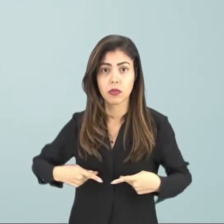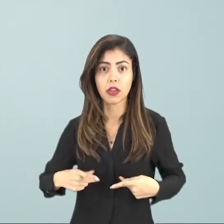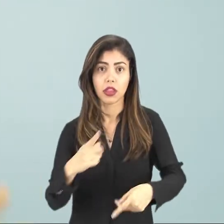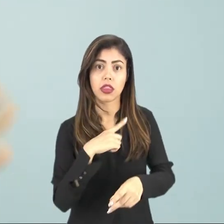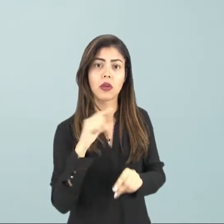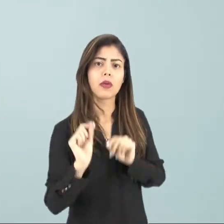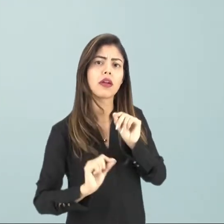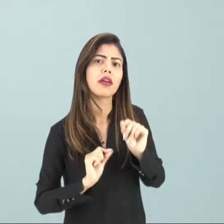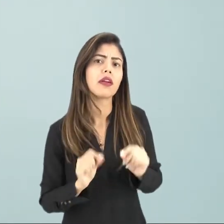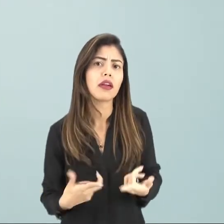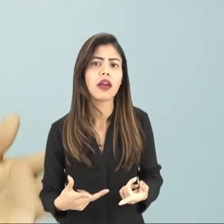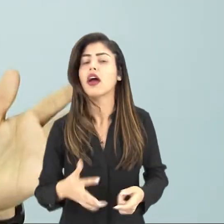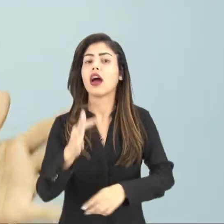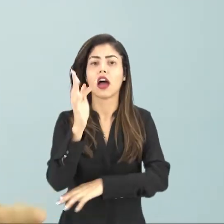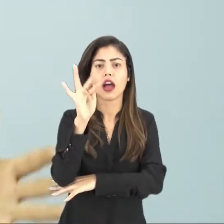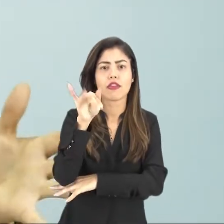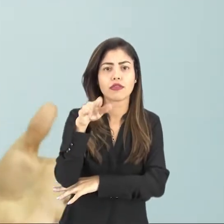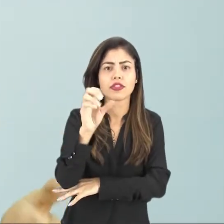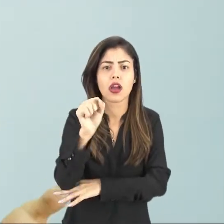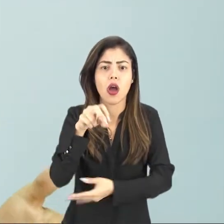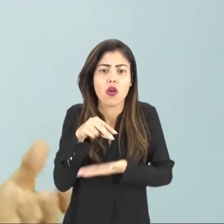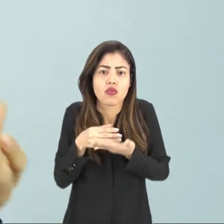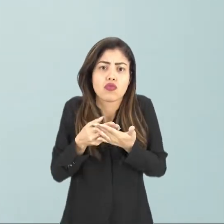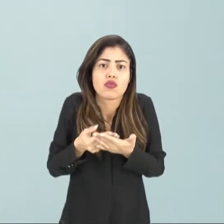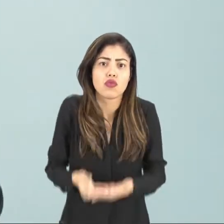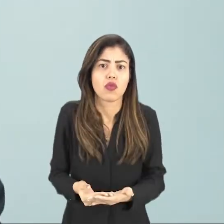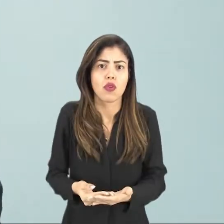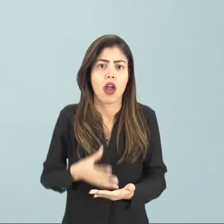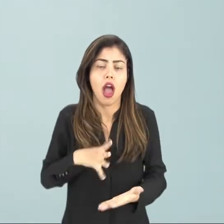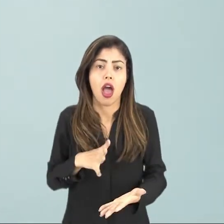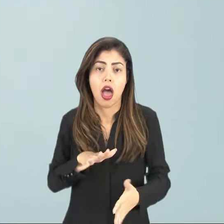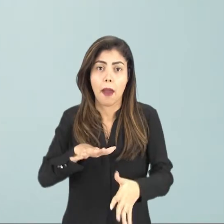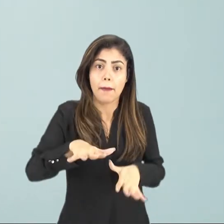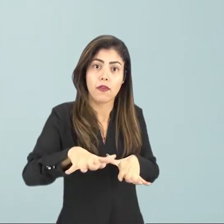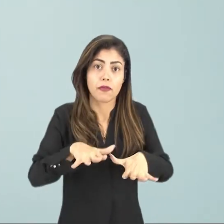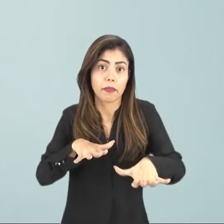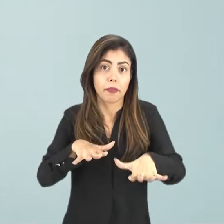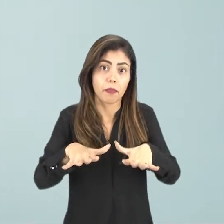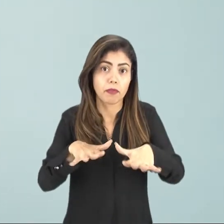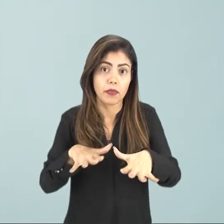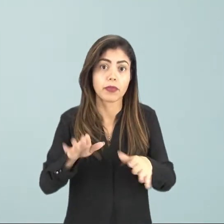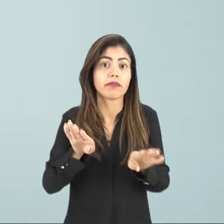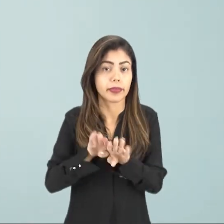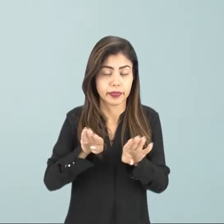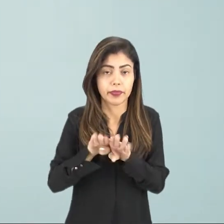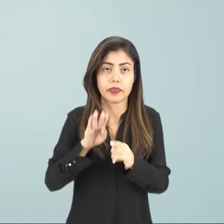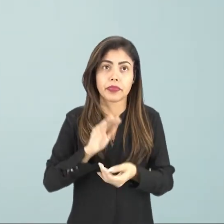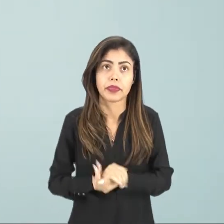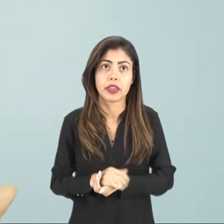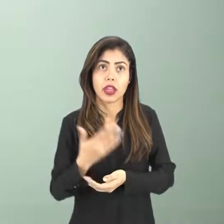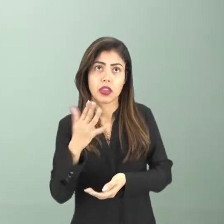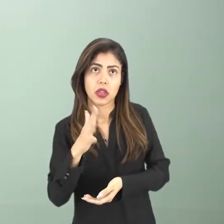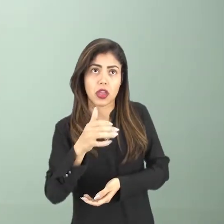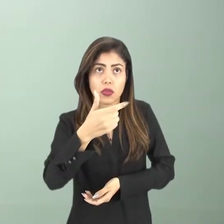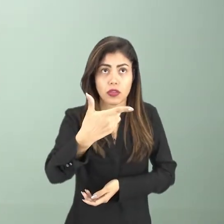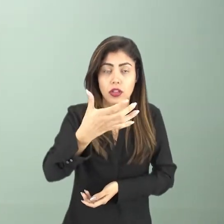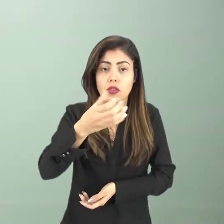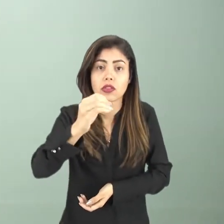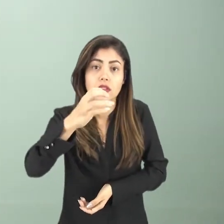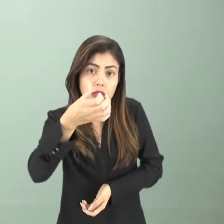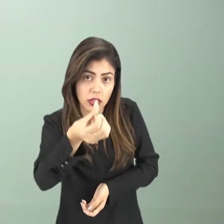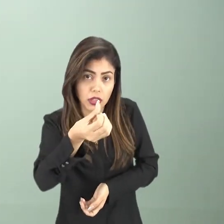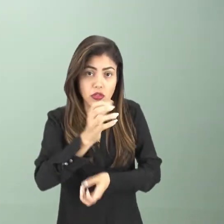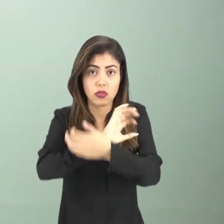aí as funções de sustentação e de locomoção, certo? Nós temos cerca aí de